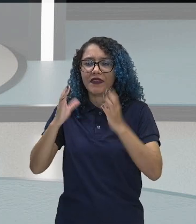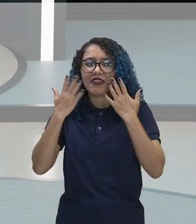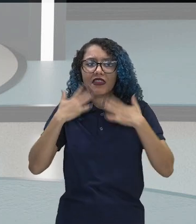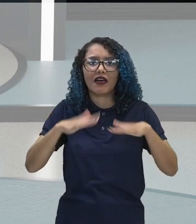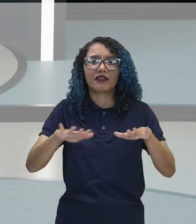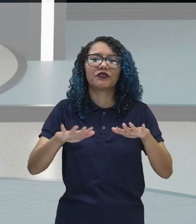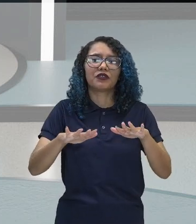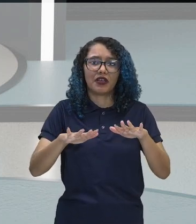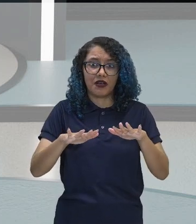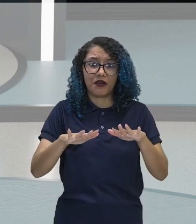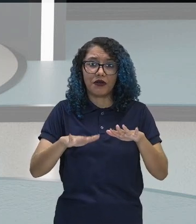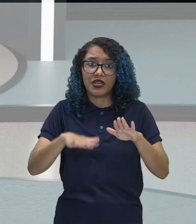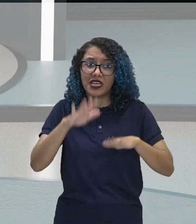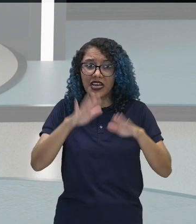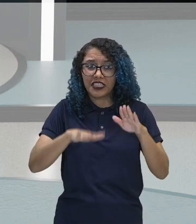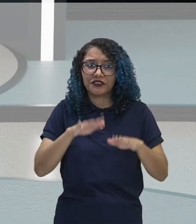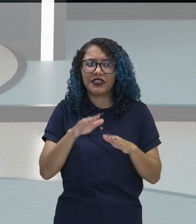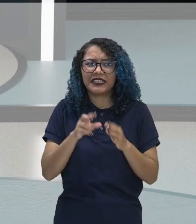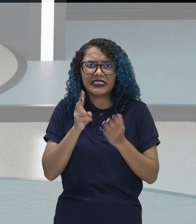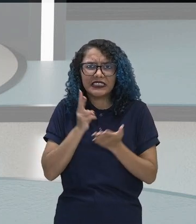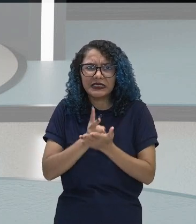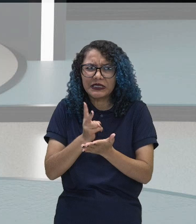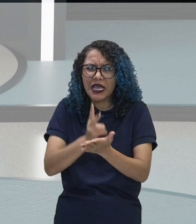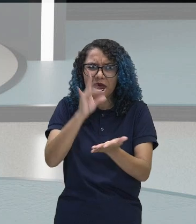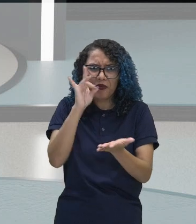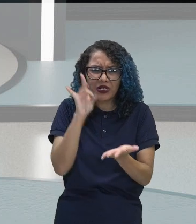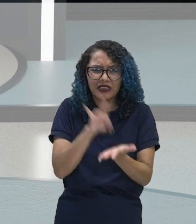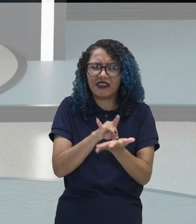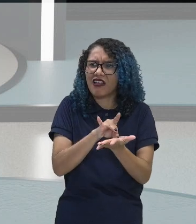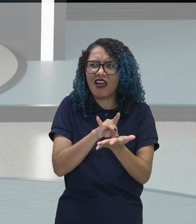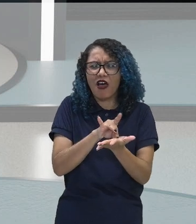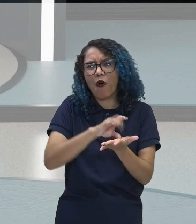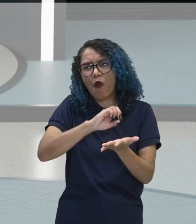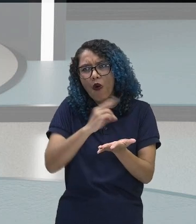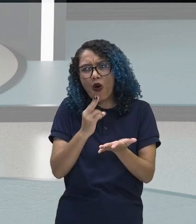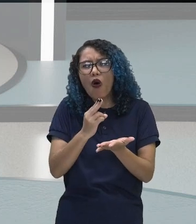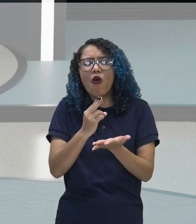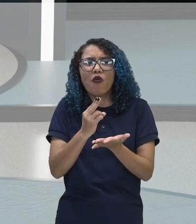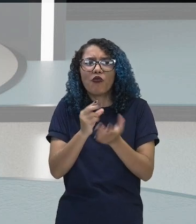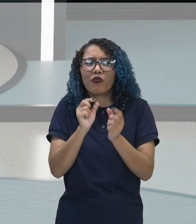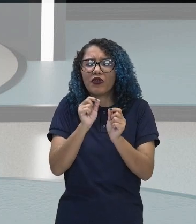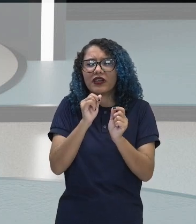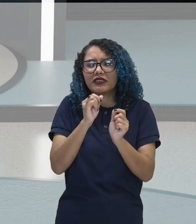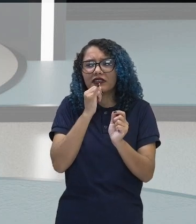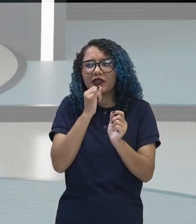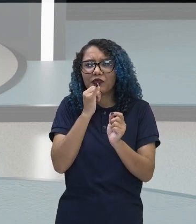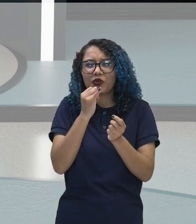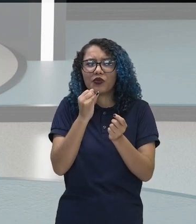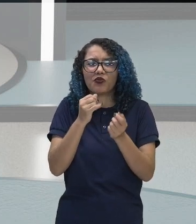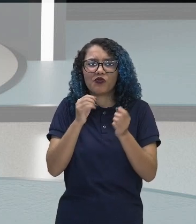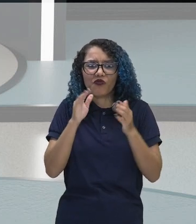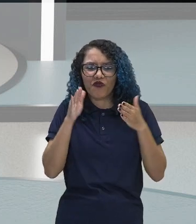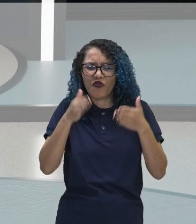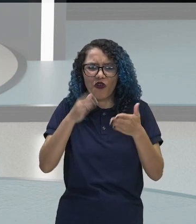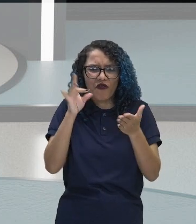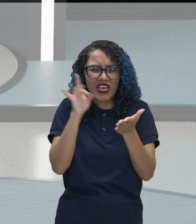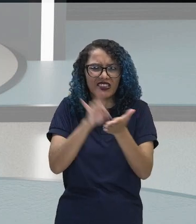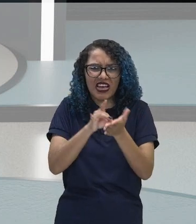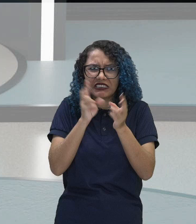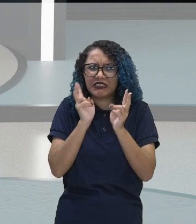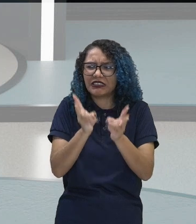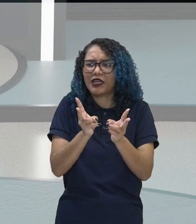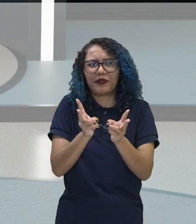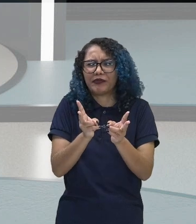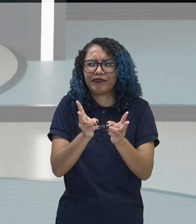vezes não se adapta à literalidade ou à realidade palpável do mundo. Para que todas